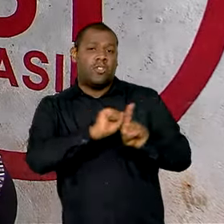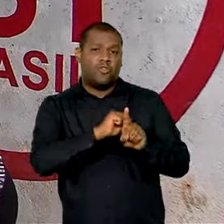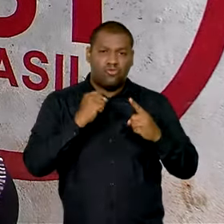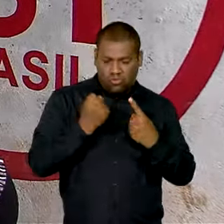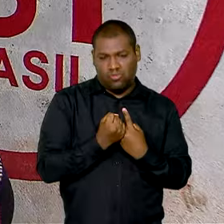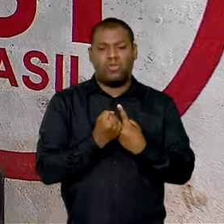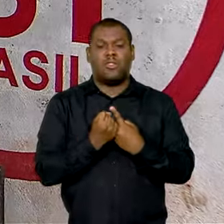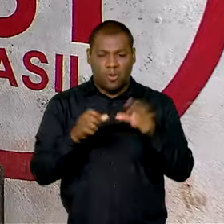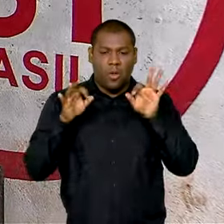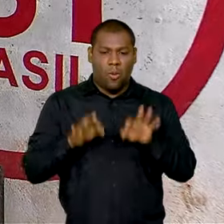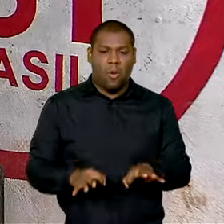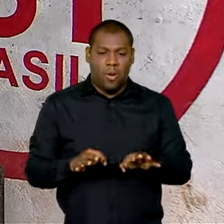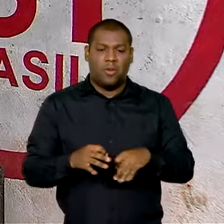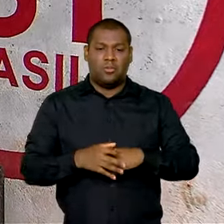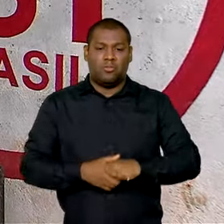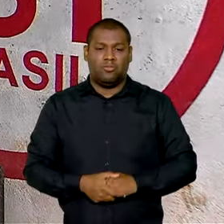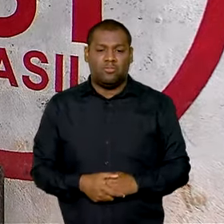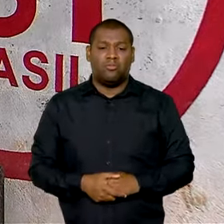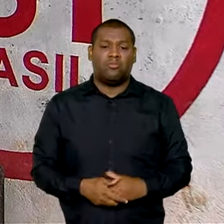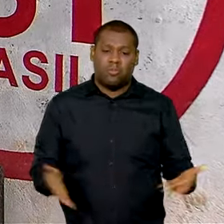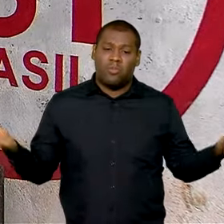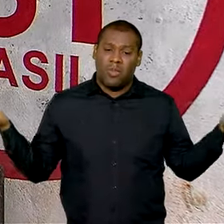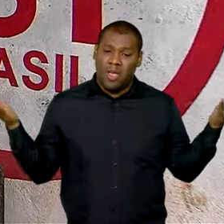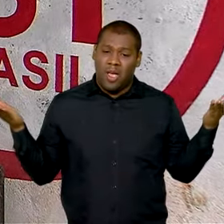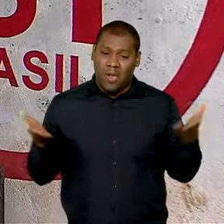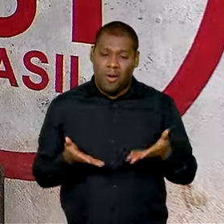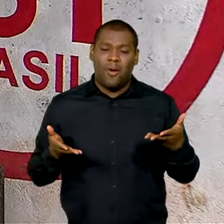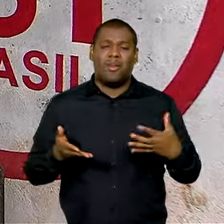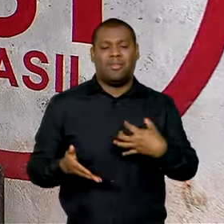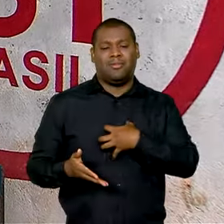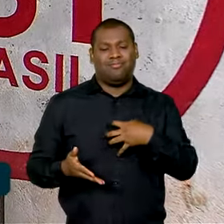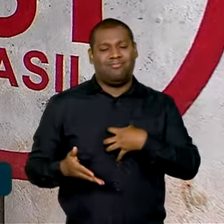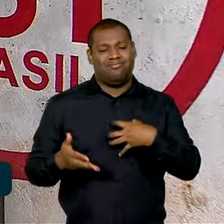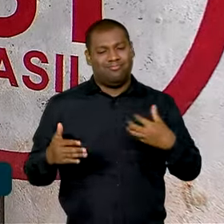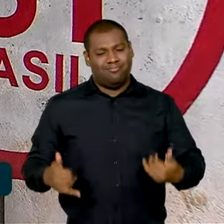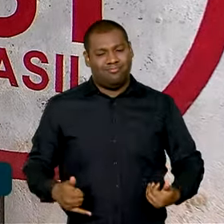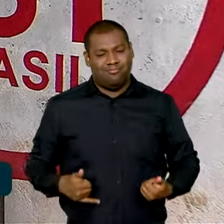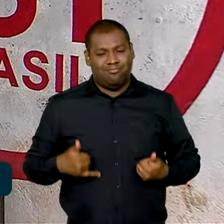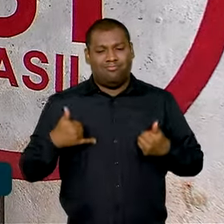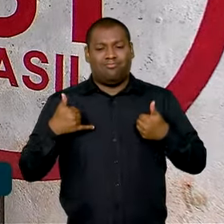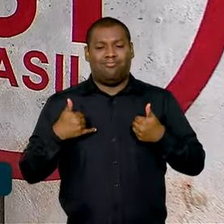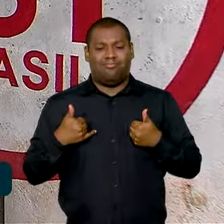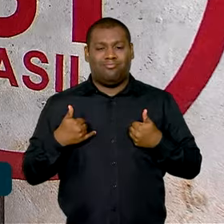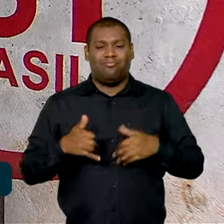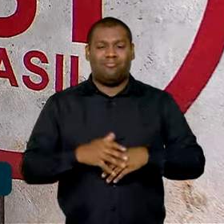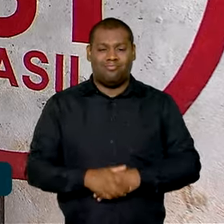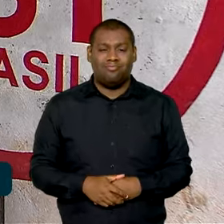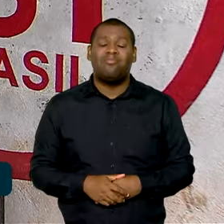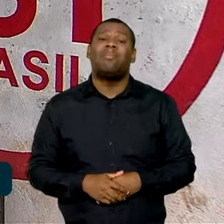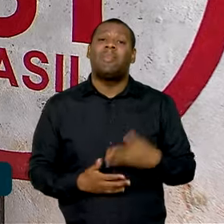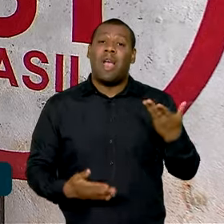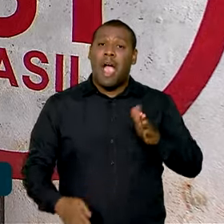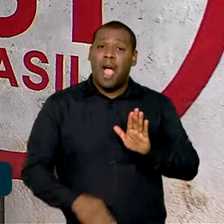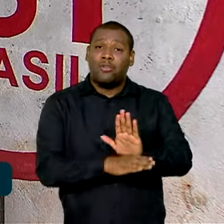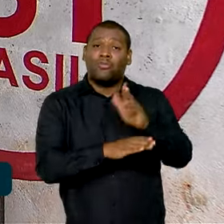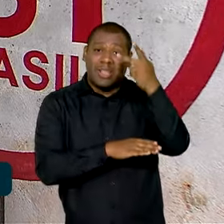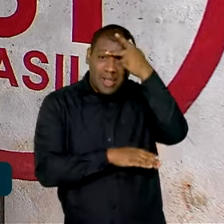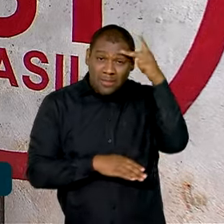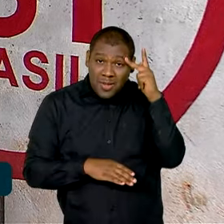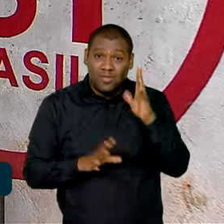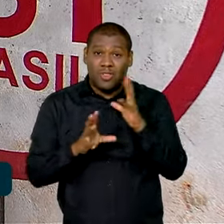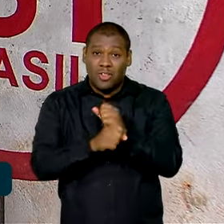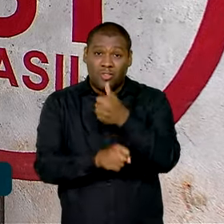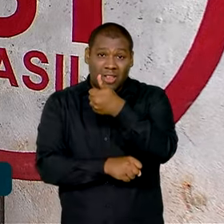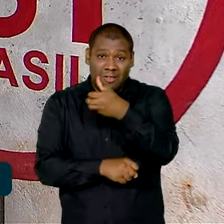funcionando, faz a gente, neste momento, cheio de orgulho, comemorar que já são 13 milhões de brasileiros